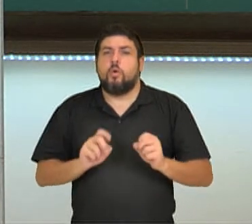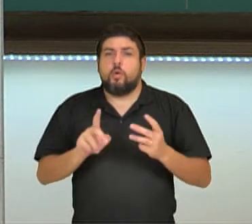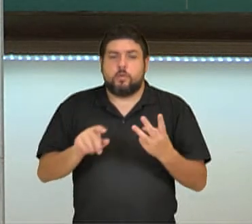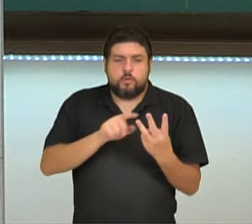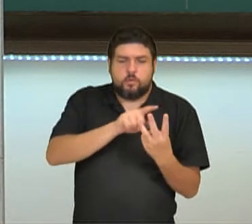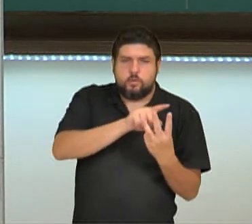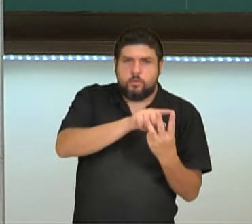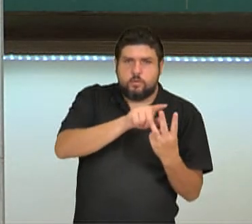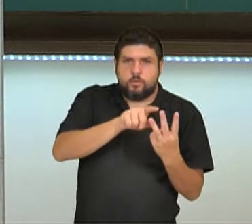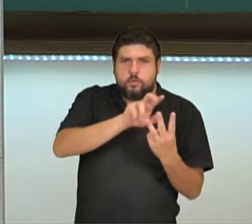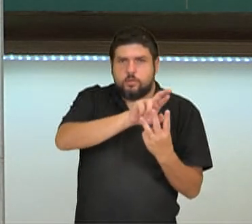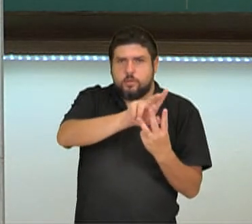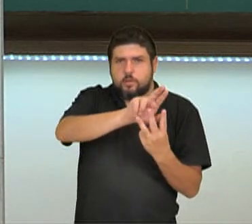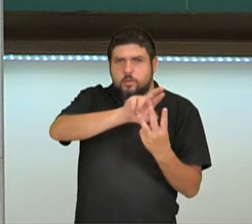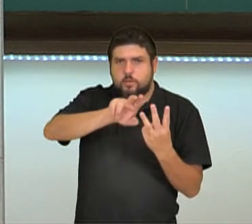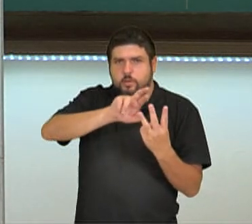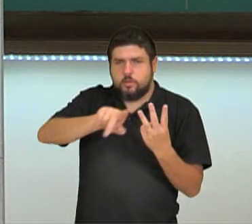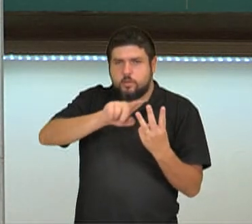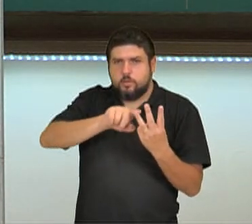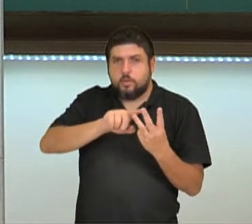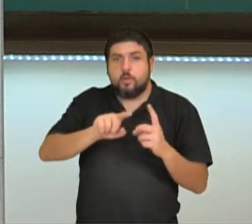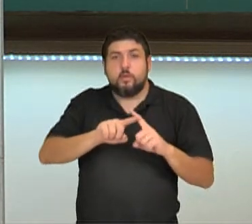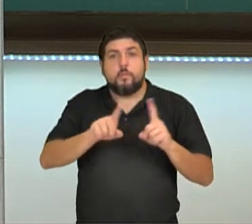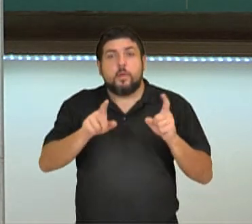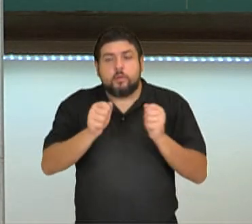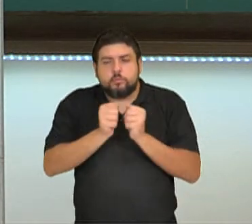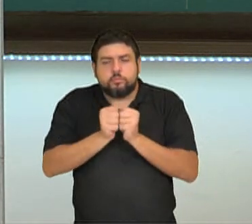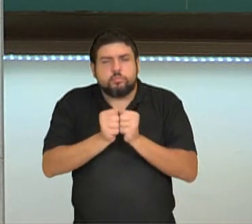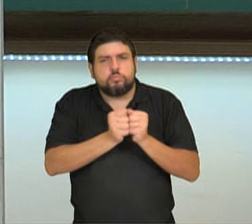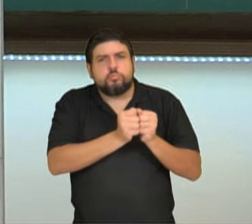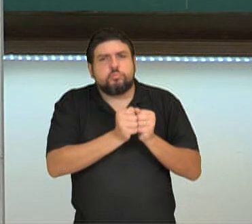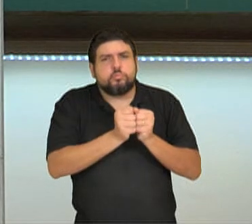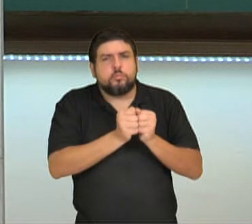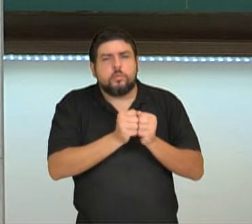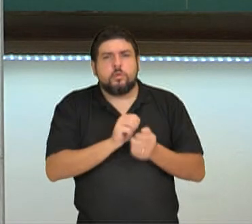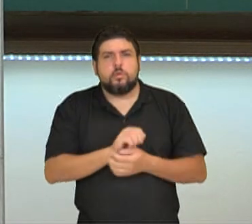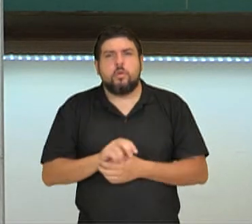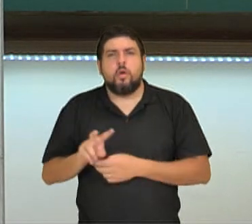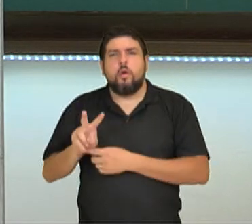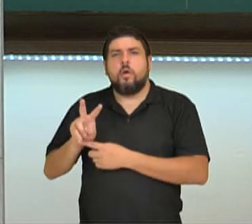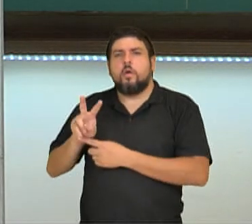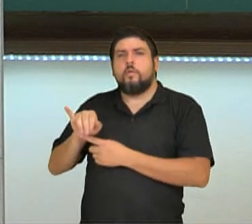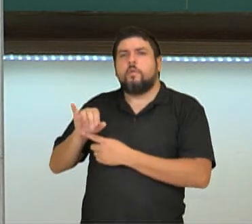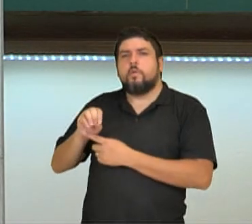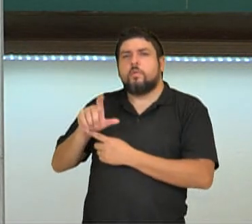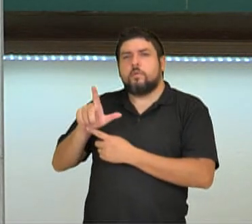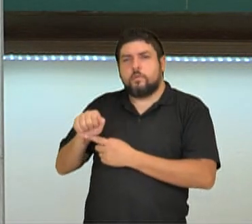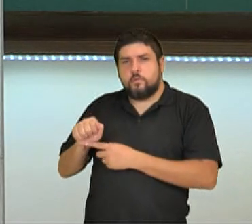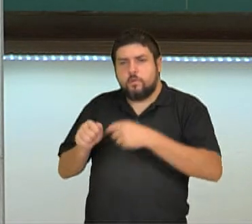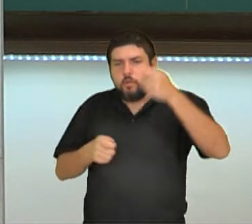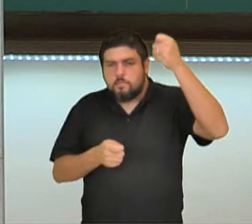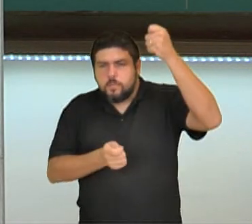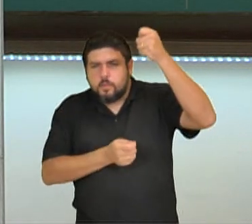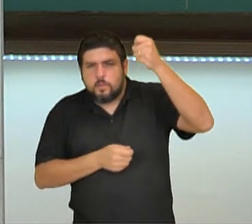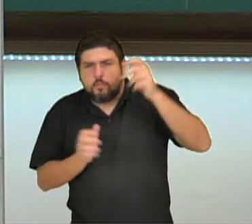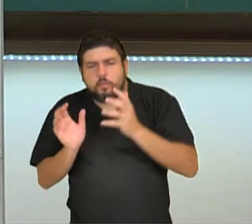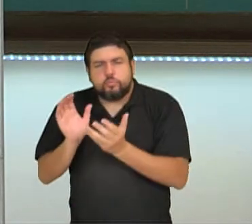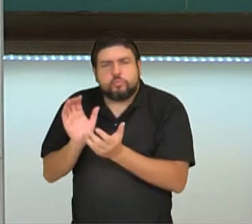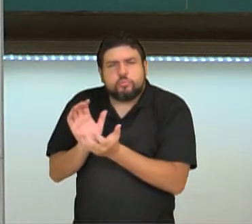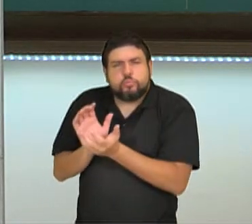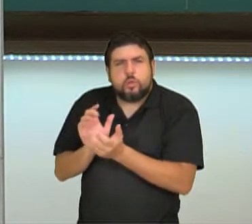né, eles atuam em harmonia, sendo que o viola tem essa possibilidade de